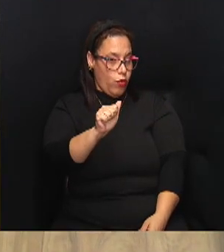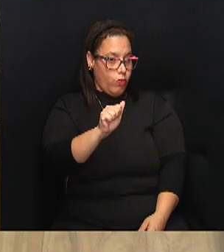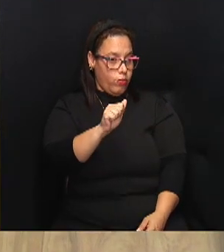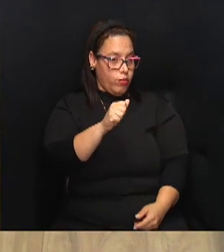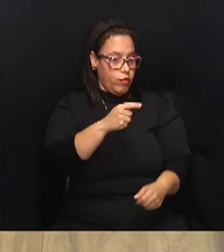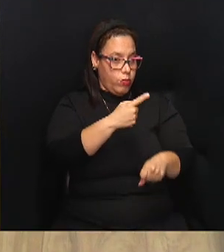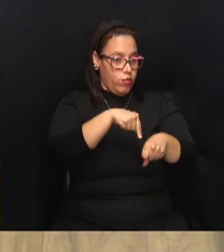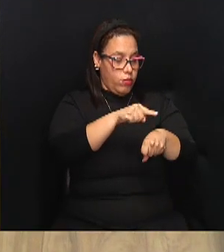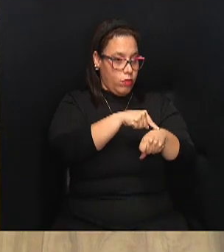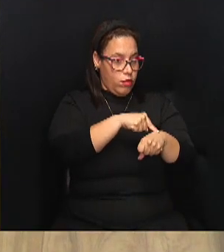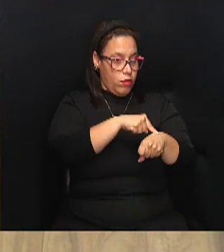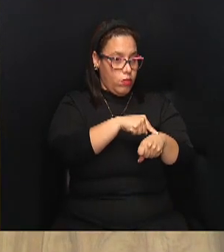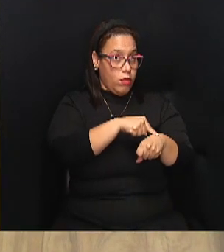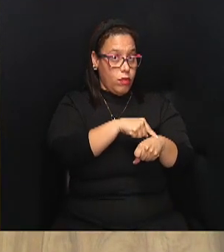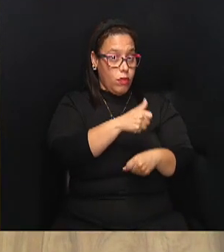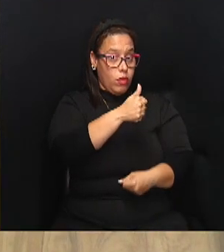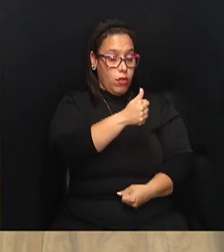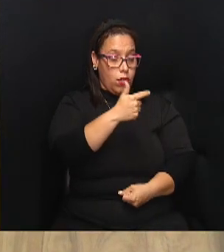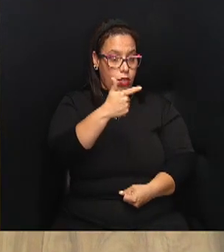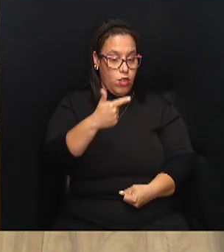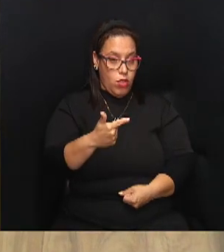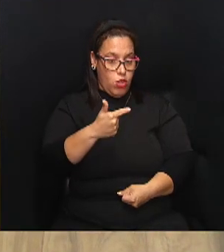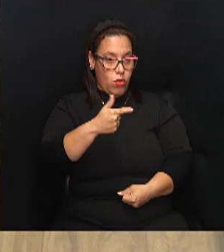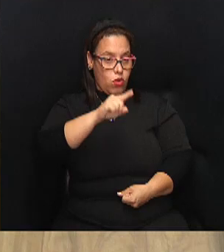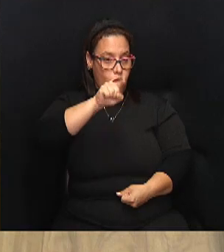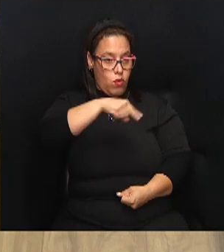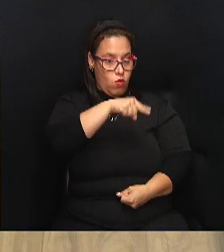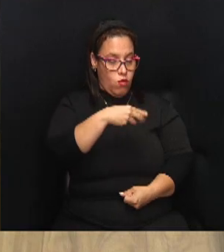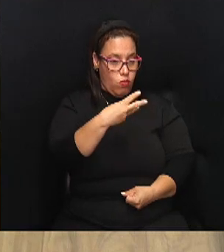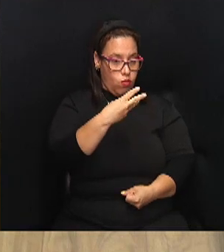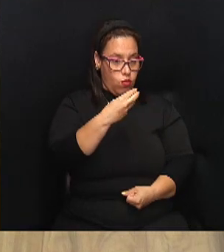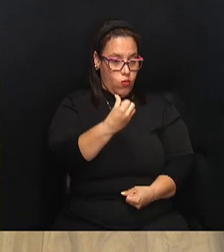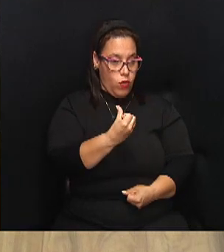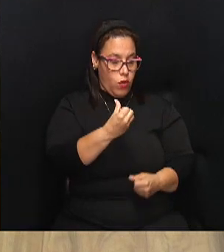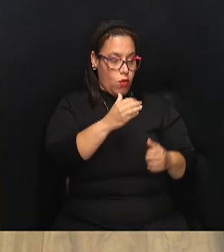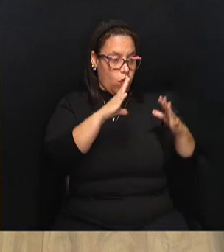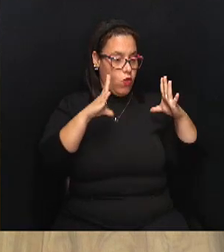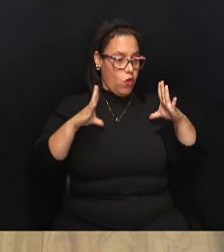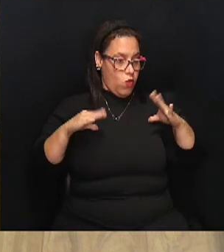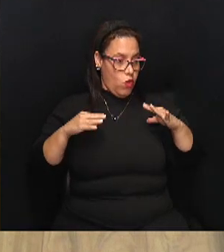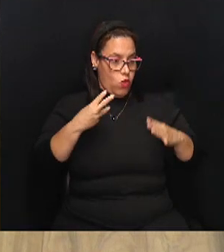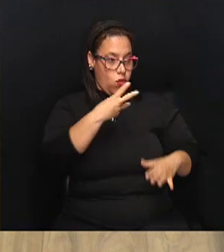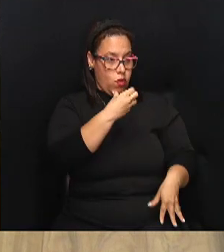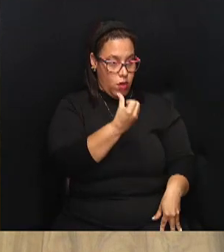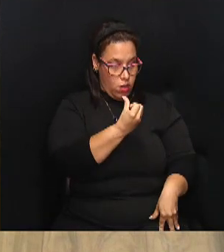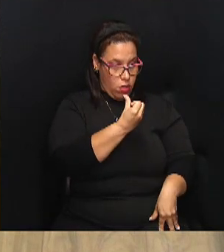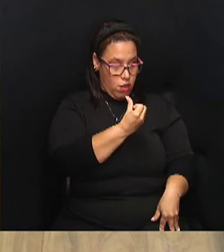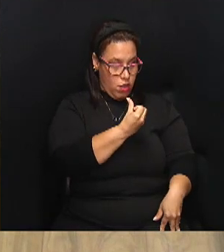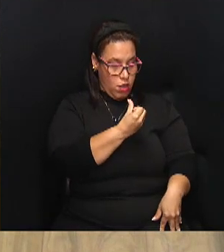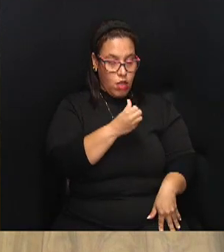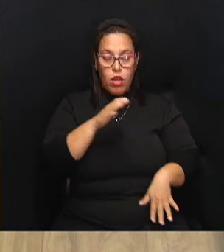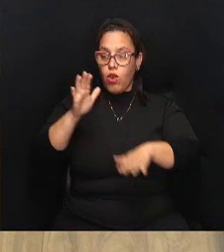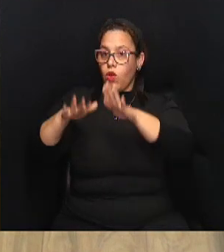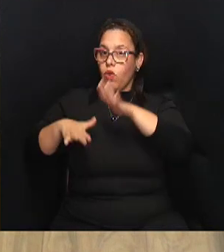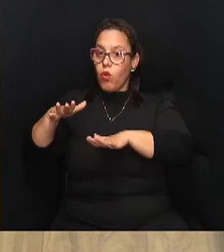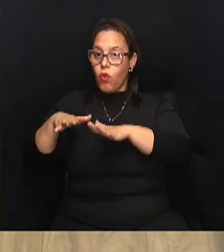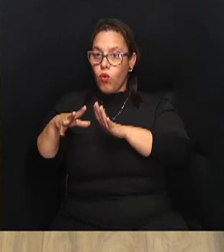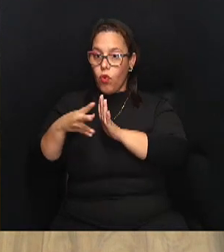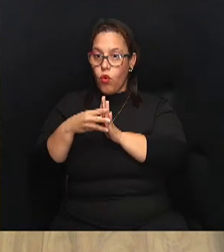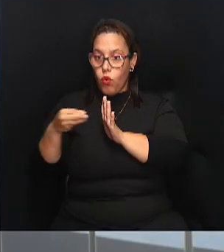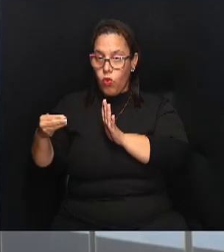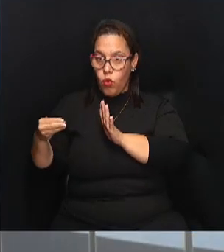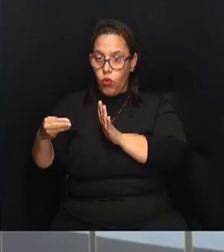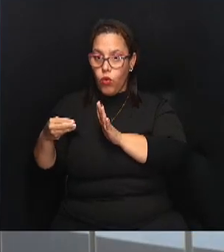da Polícia Militar? É a 12/36? Trabalha 12 horas e folga 36? Então, depende da modalidade, né? Nós